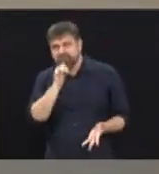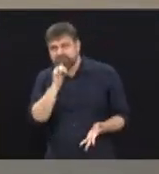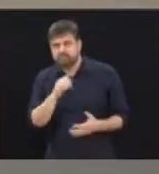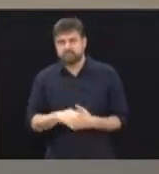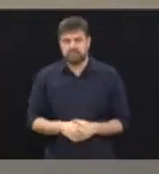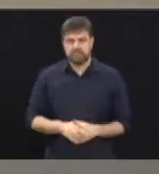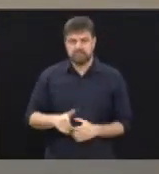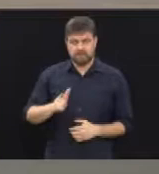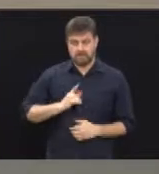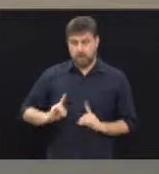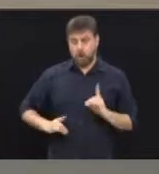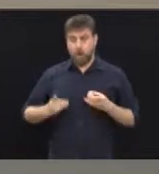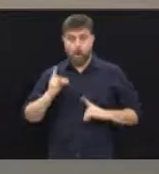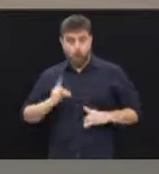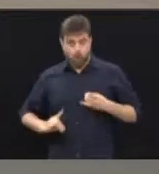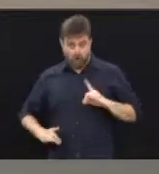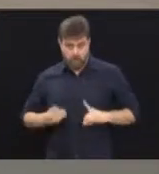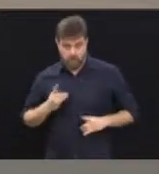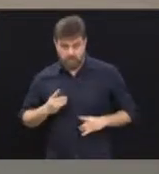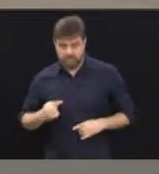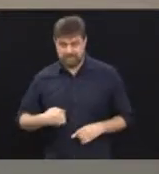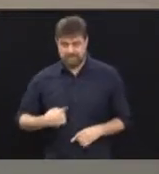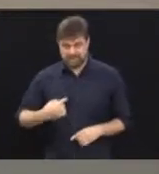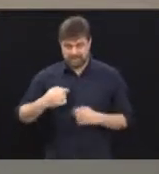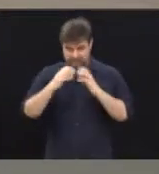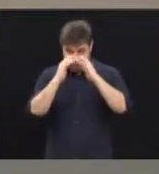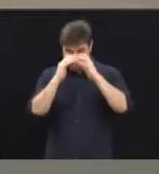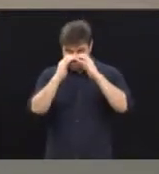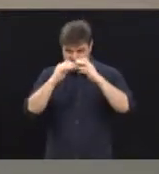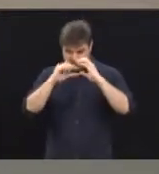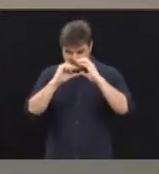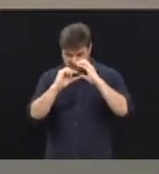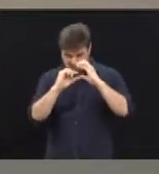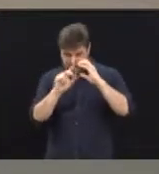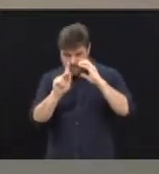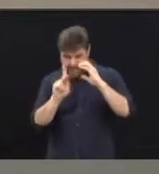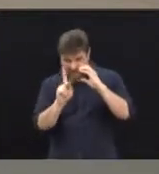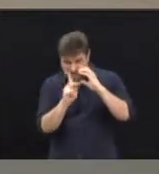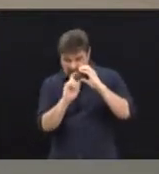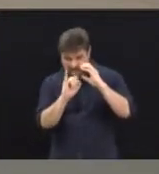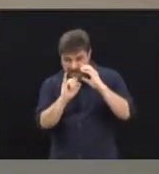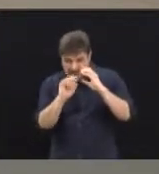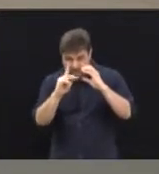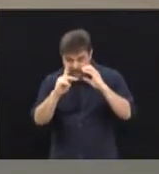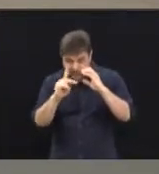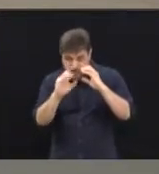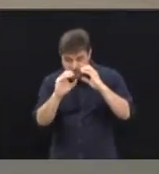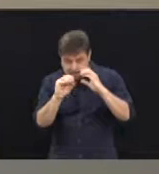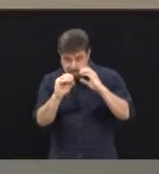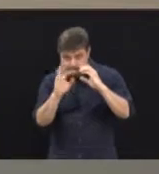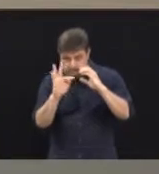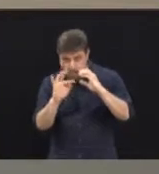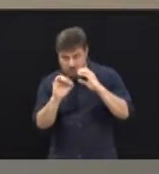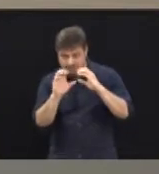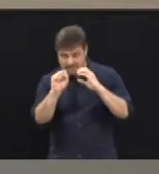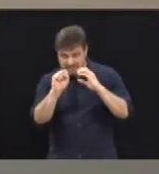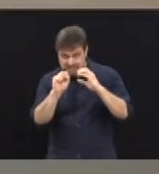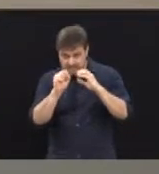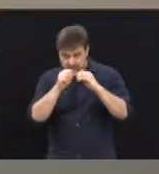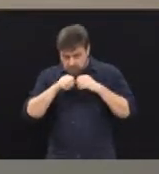tem hormônios que a gente produz lá na hipófise e que vai controlar, por exemplo, a nossa